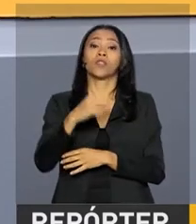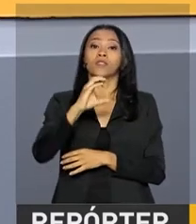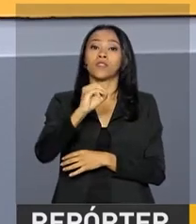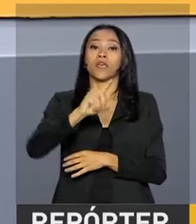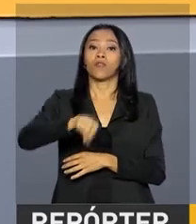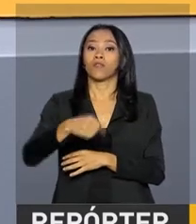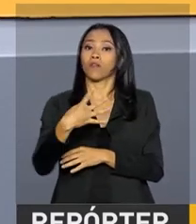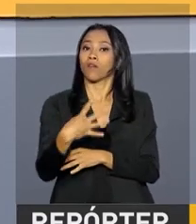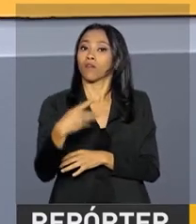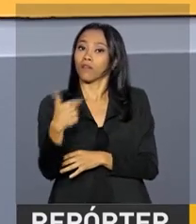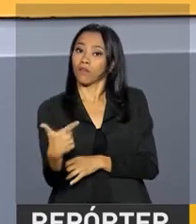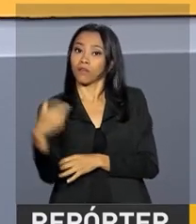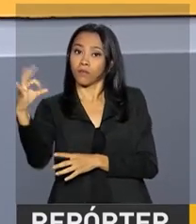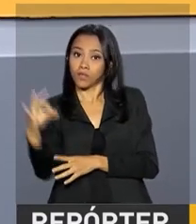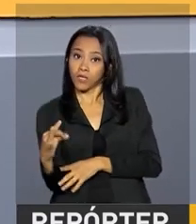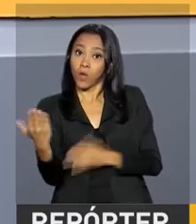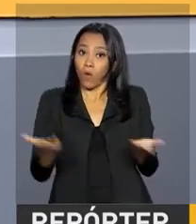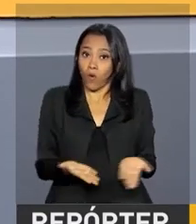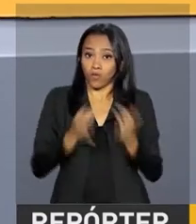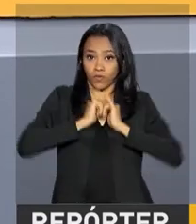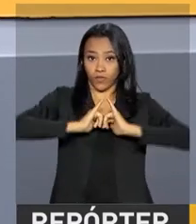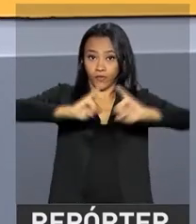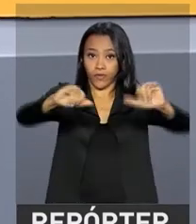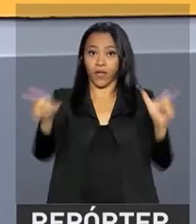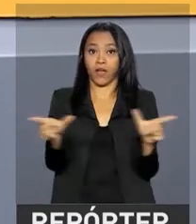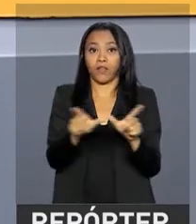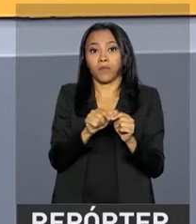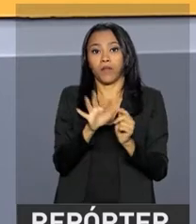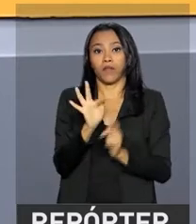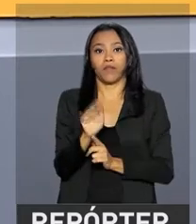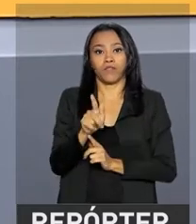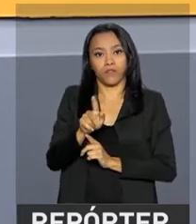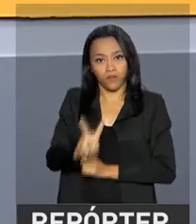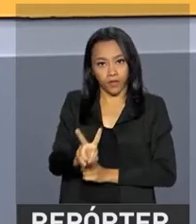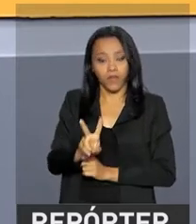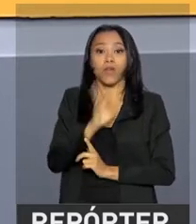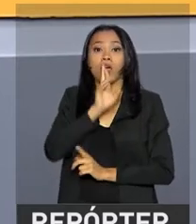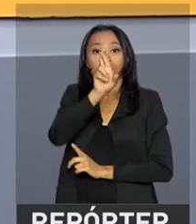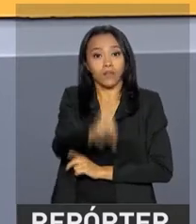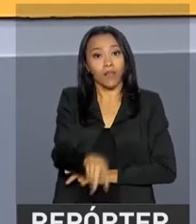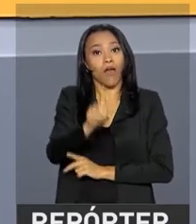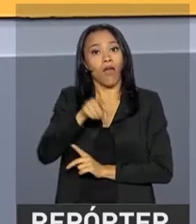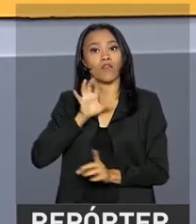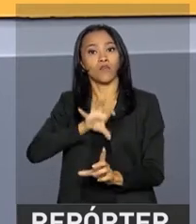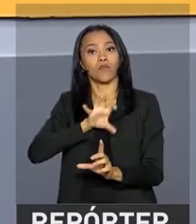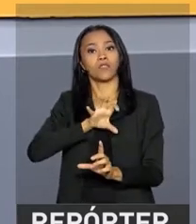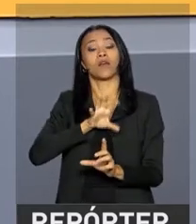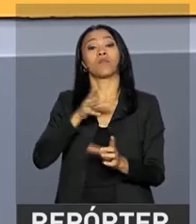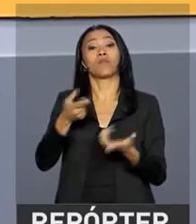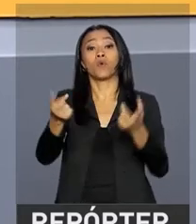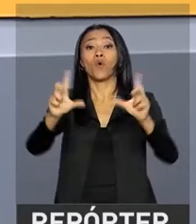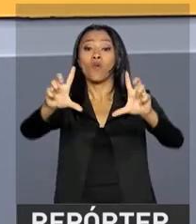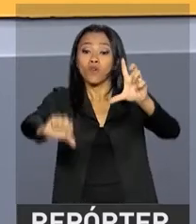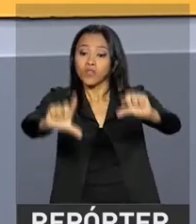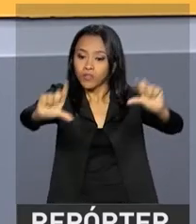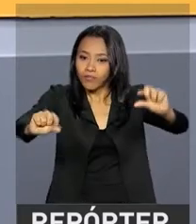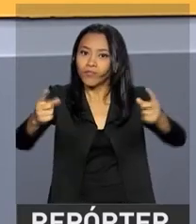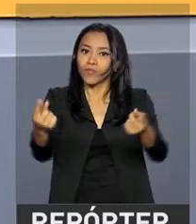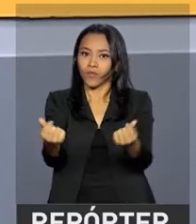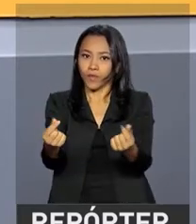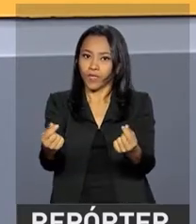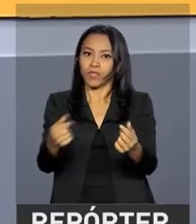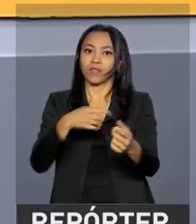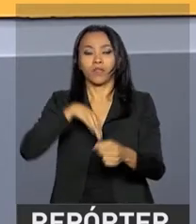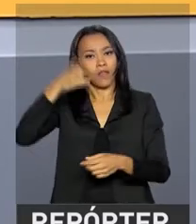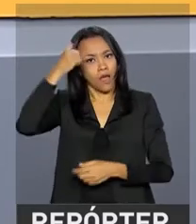cento os dados foram divulgados hoje pela fundação getúlio vargas o resultado foi influenciado pela queda dos preços dos produtos agropecuários